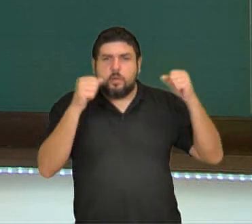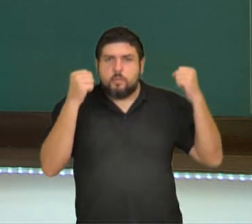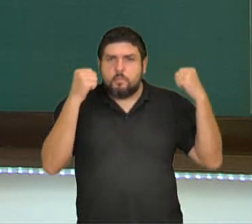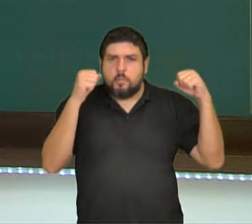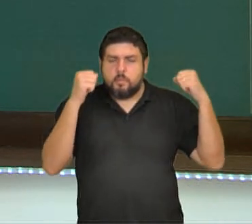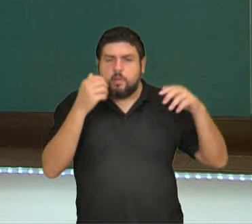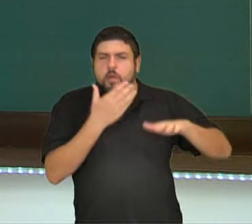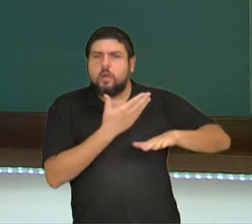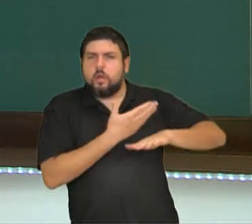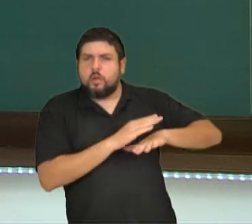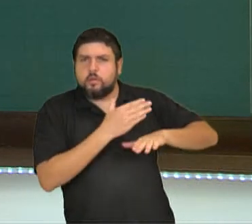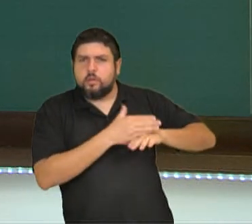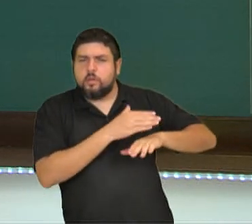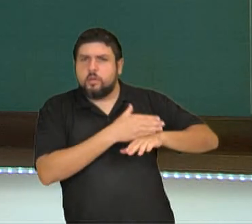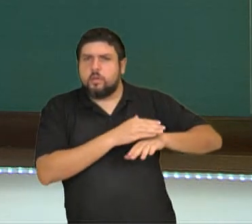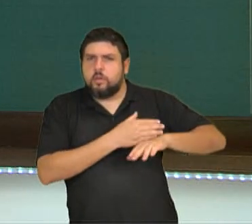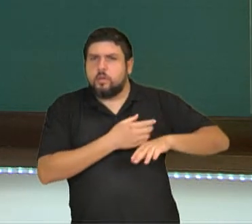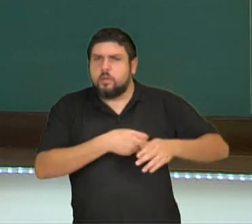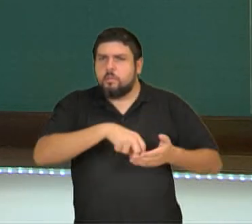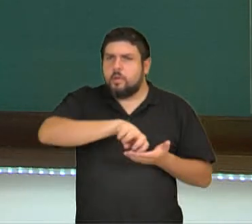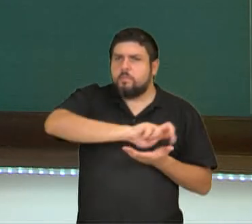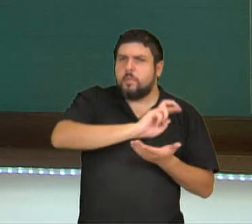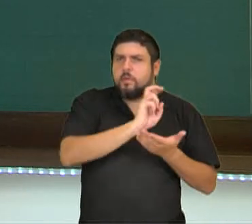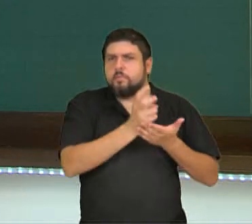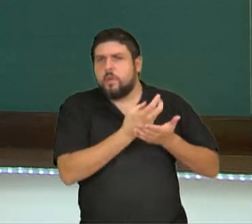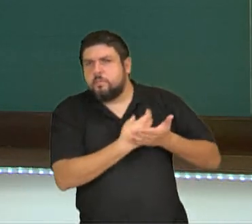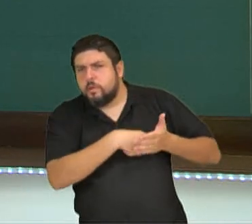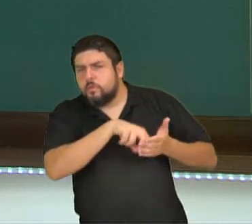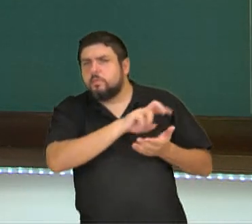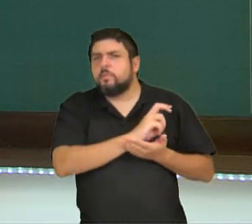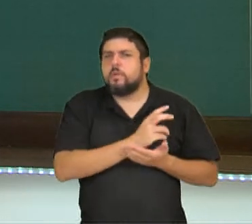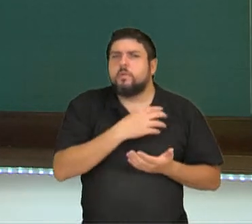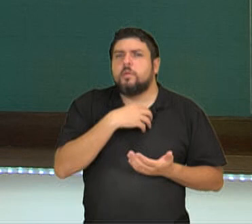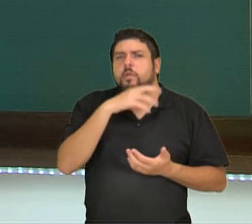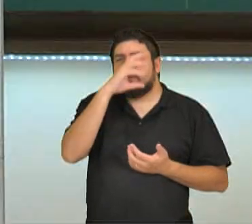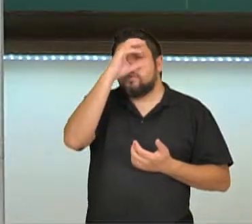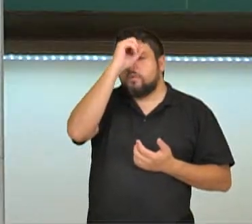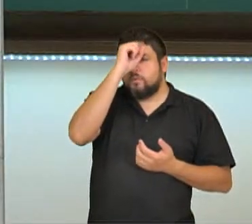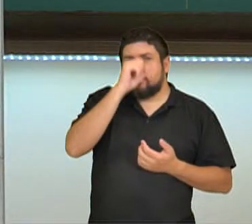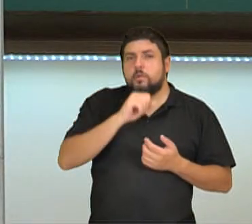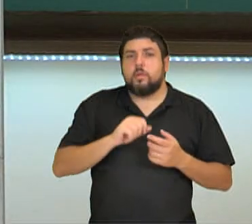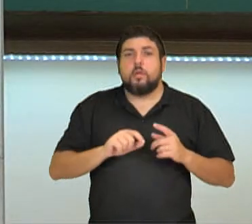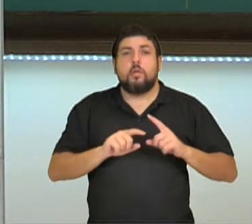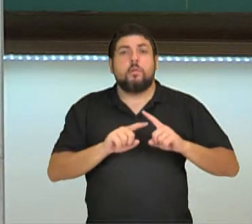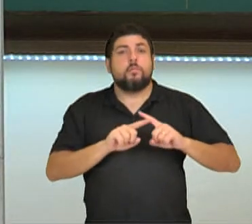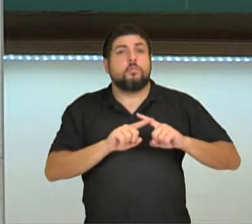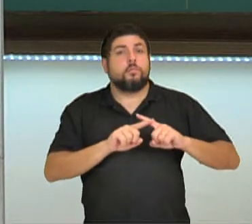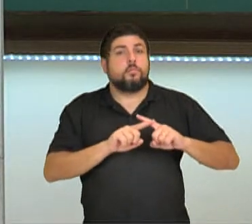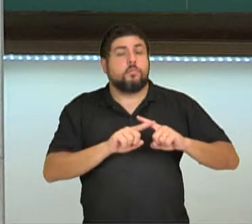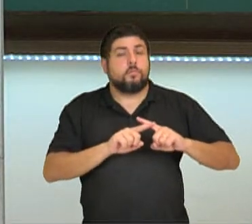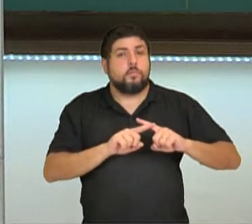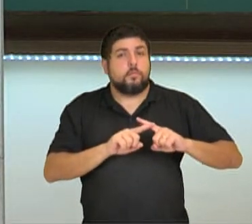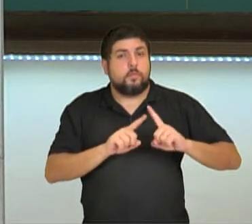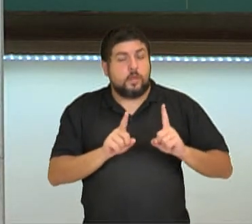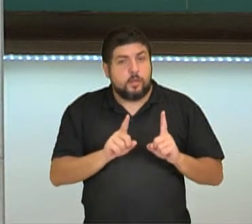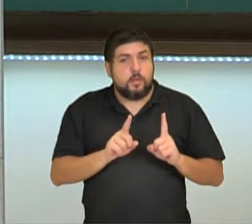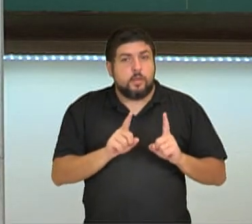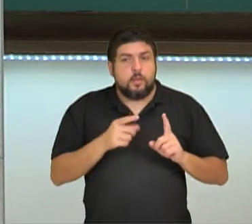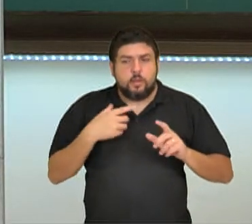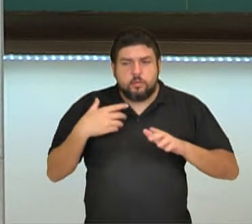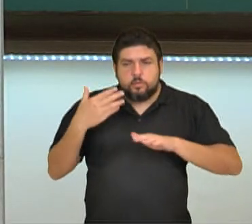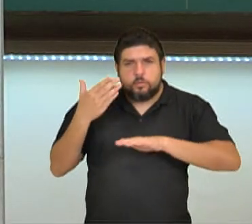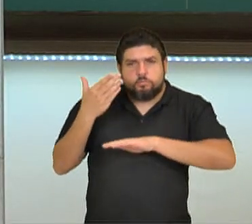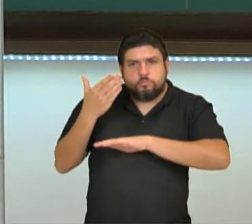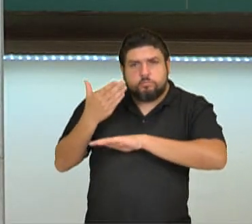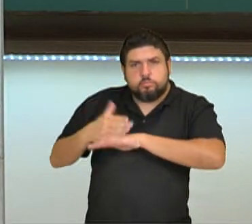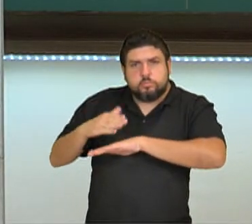os movimentos, né, dentro da academia, aprender os movimentos, mas nós vamos colocar em prática